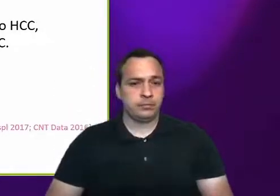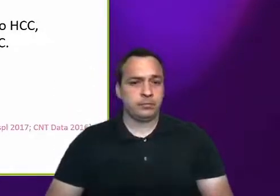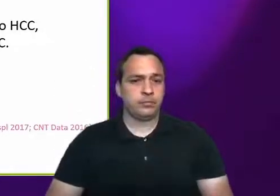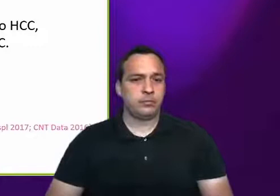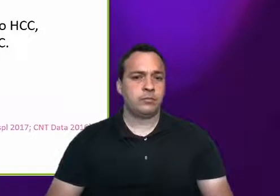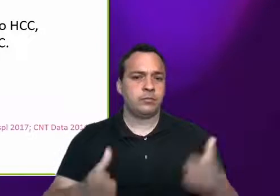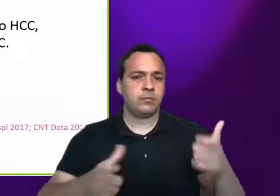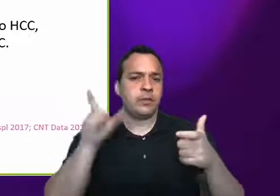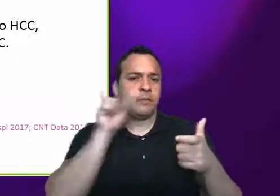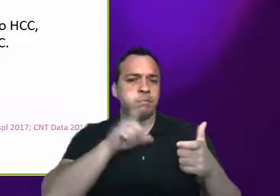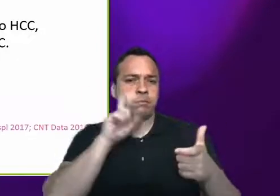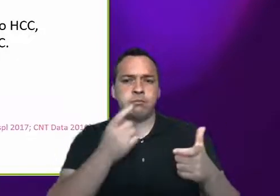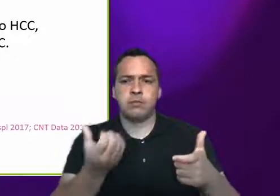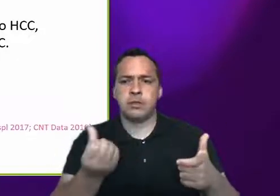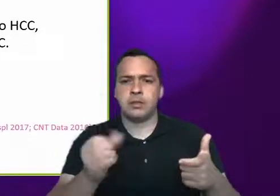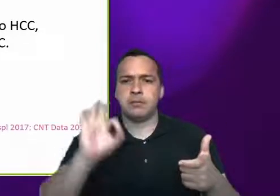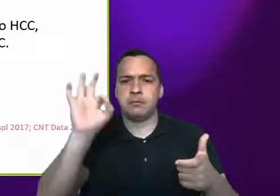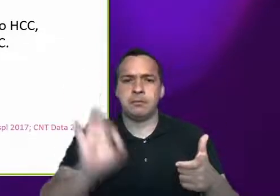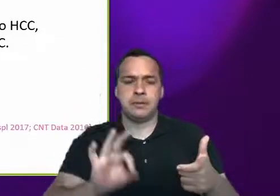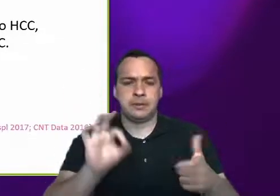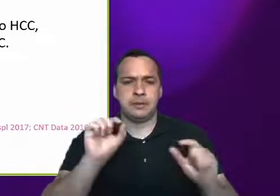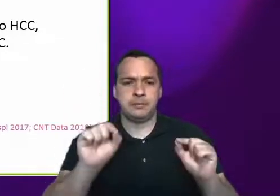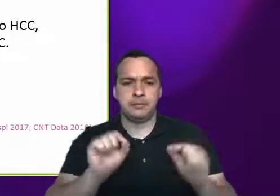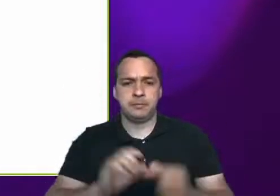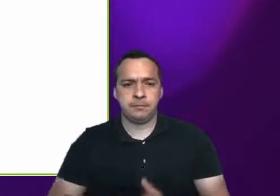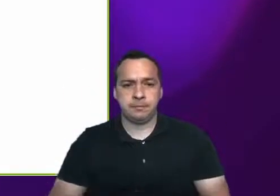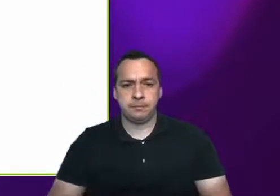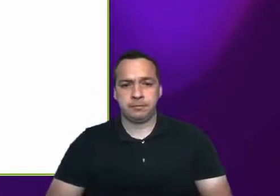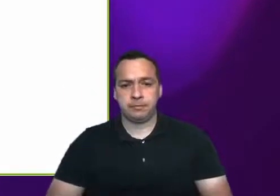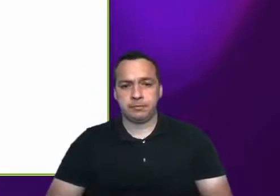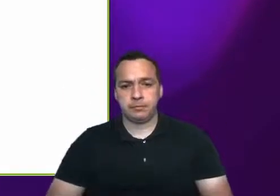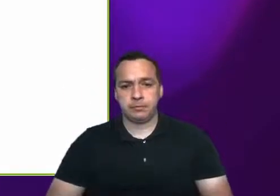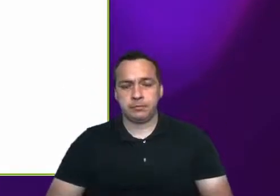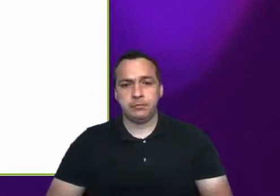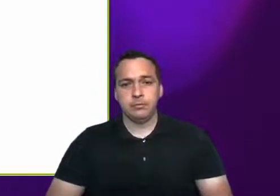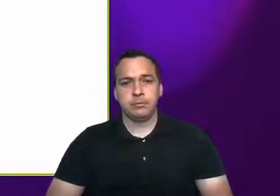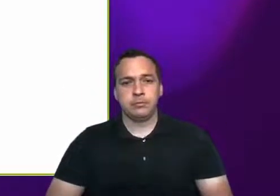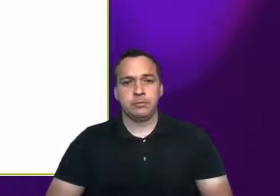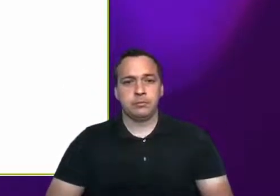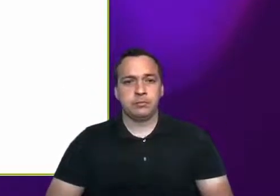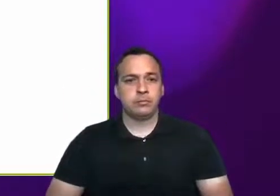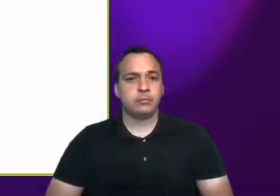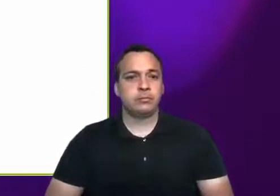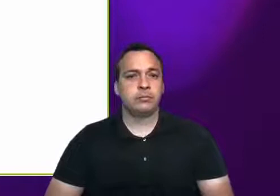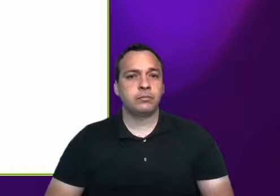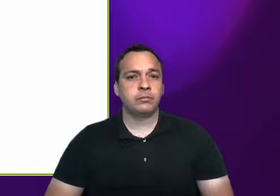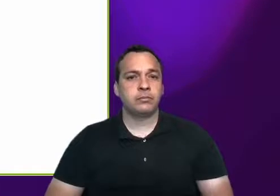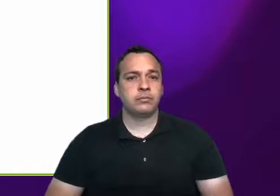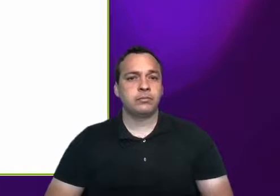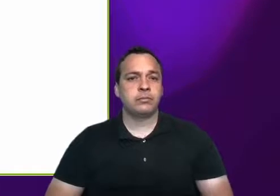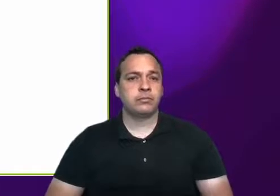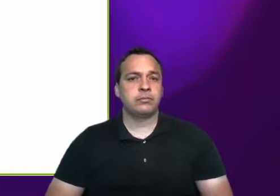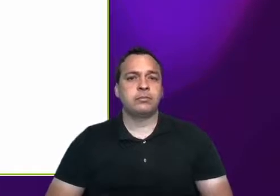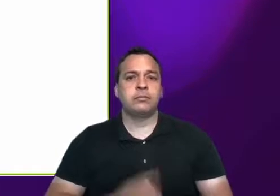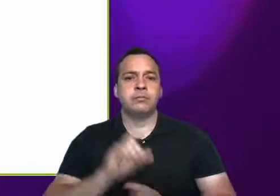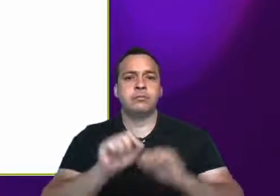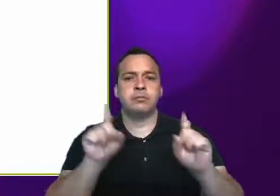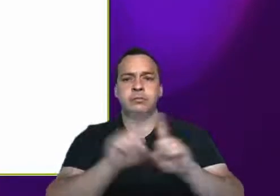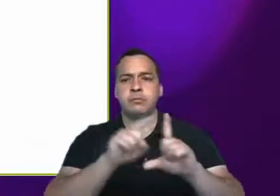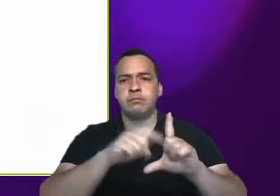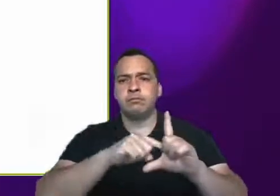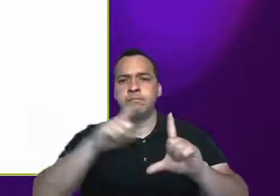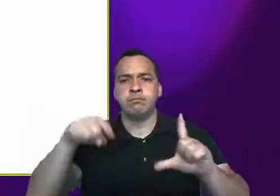llega al 6%. Nos Estados Unidos, esse número chega a 6%. En este gap que mostramos, Nesse gap